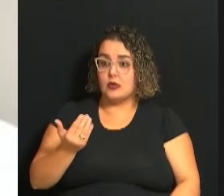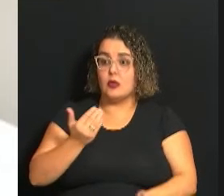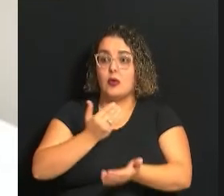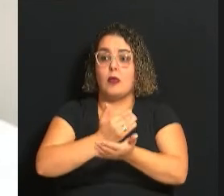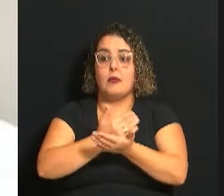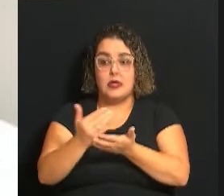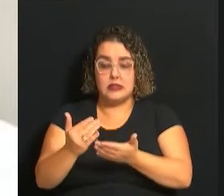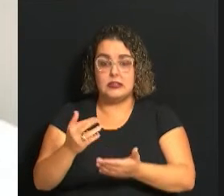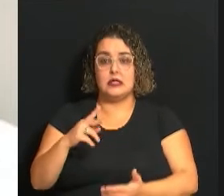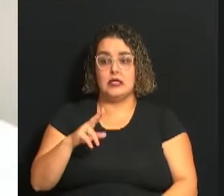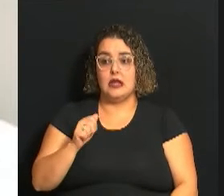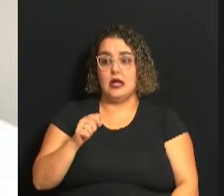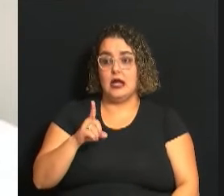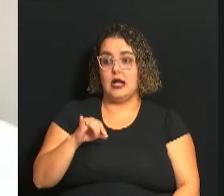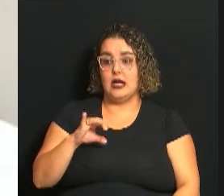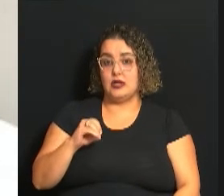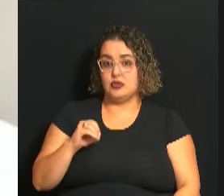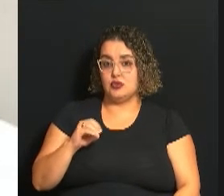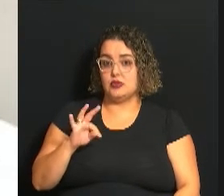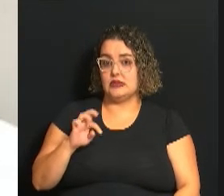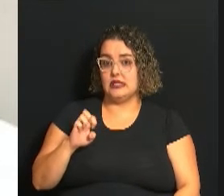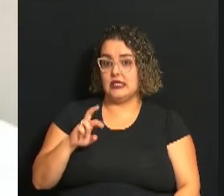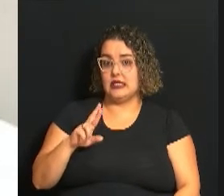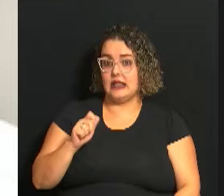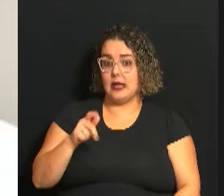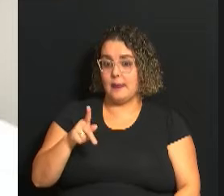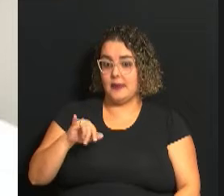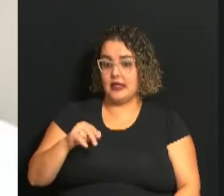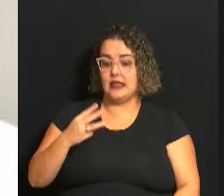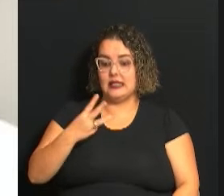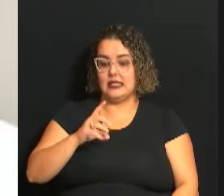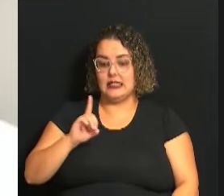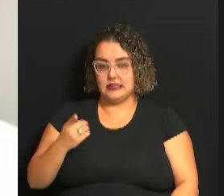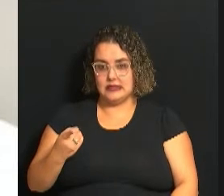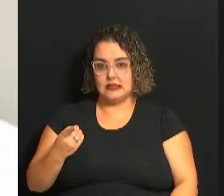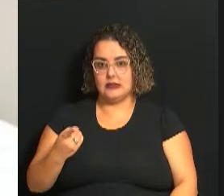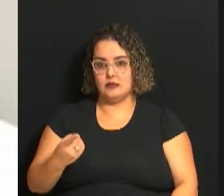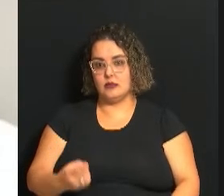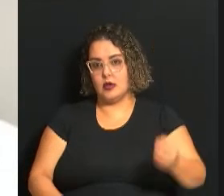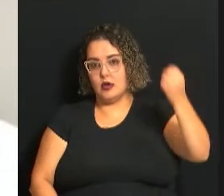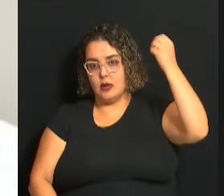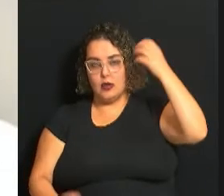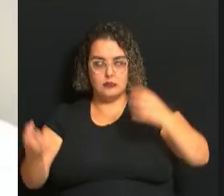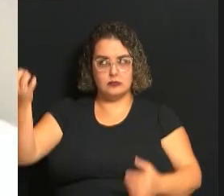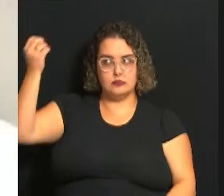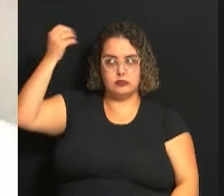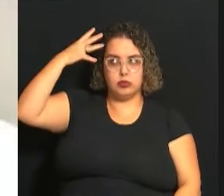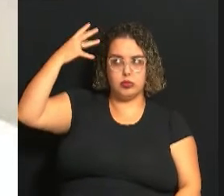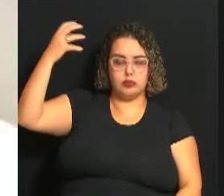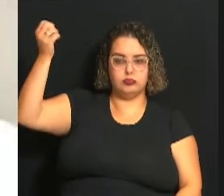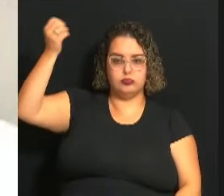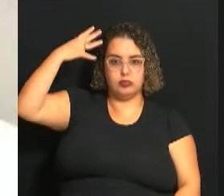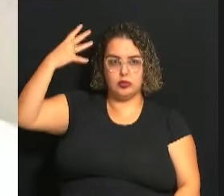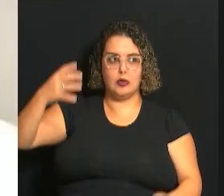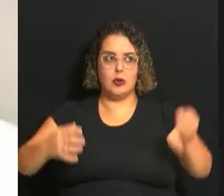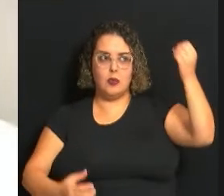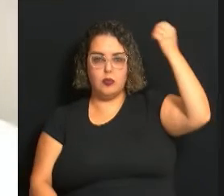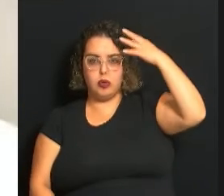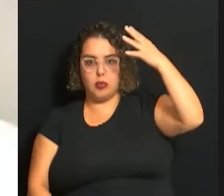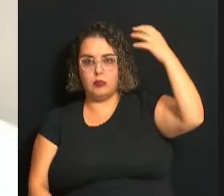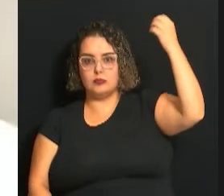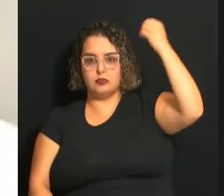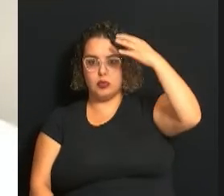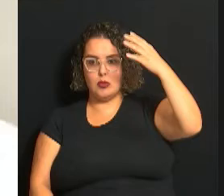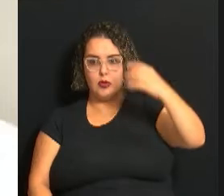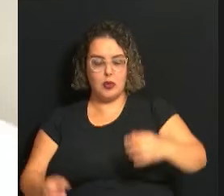radioterapia 3D, ou seja, eu tomava radiação, né, pelo lado direito da minha cabeça, lado esquerdo e a parte de trás